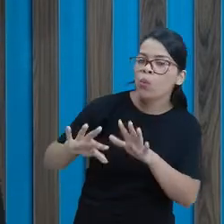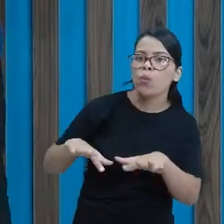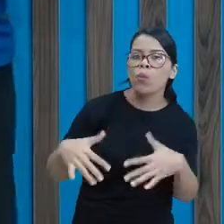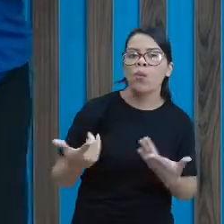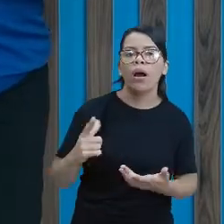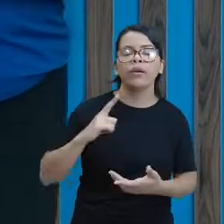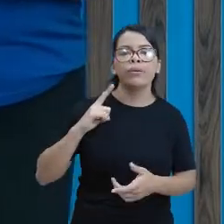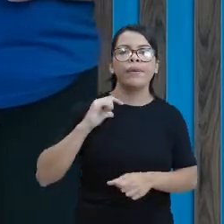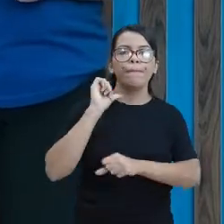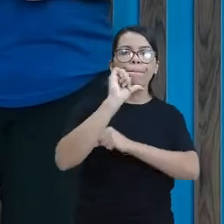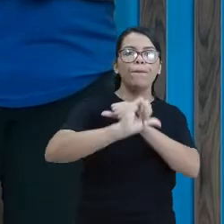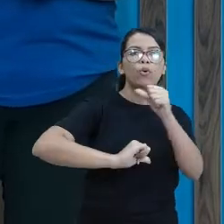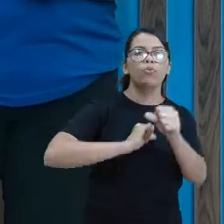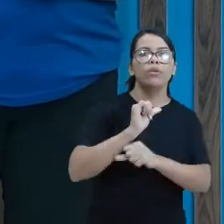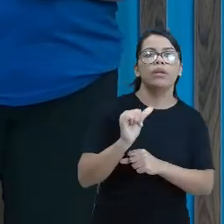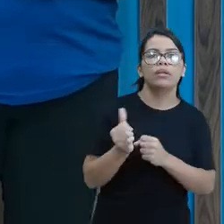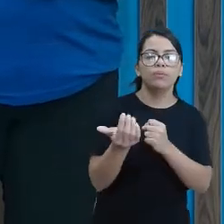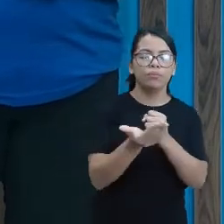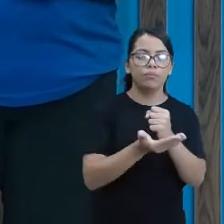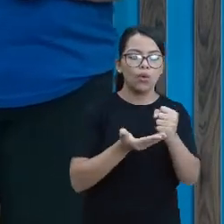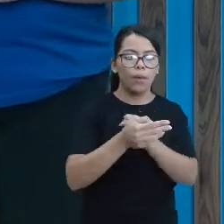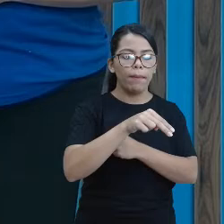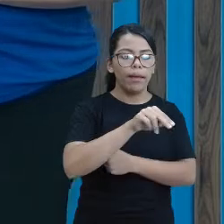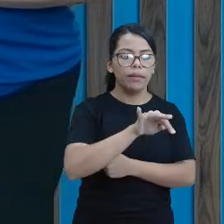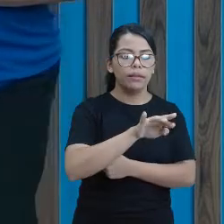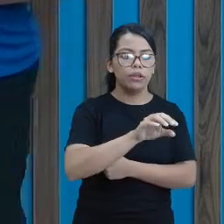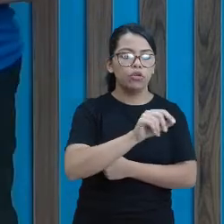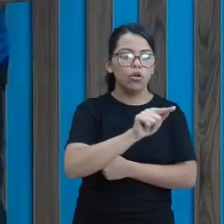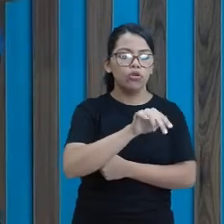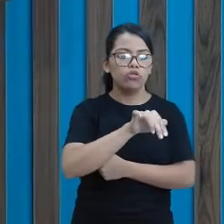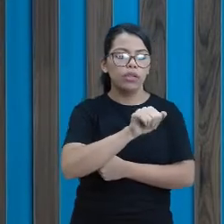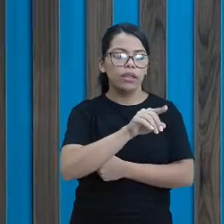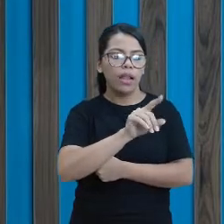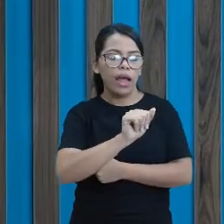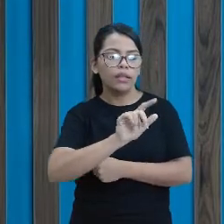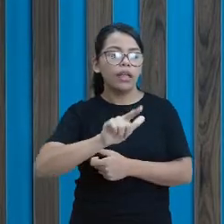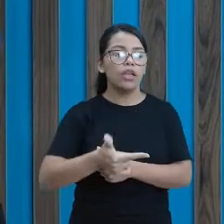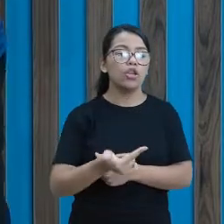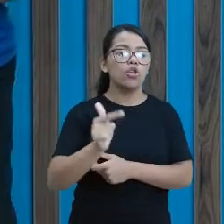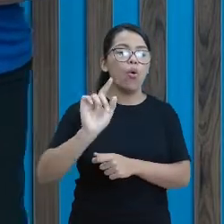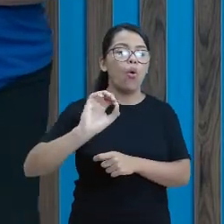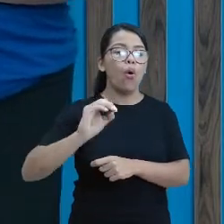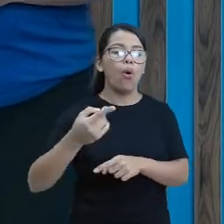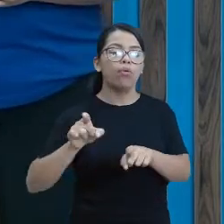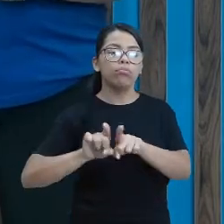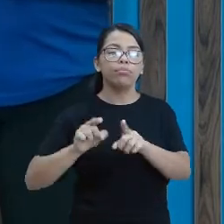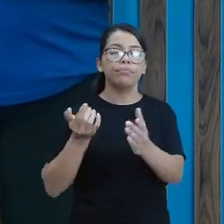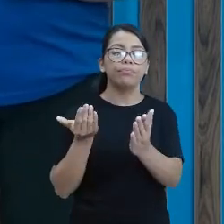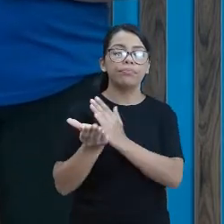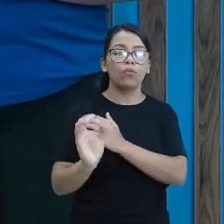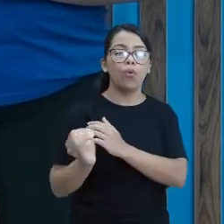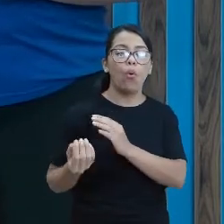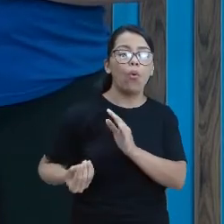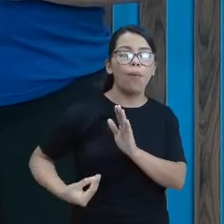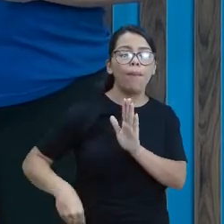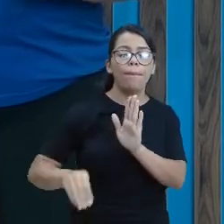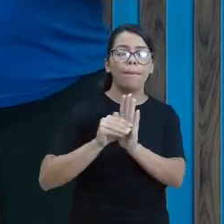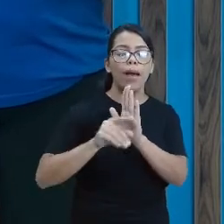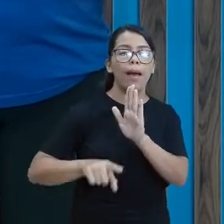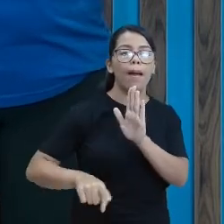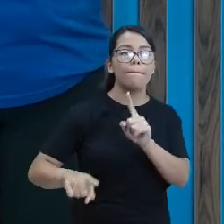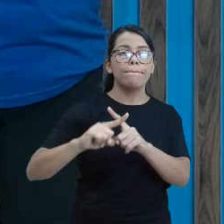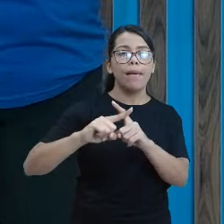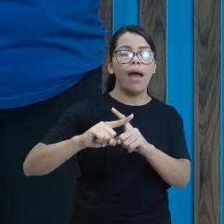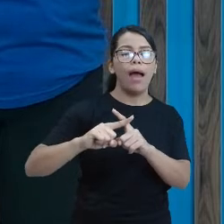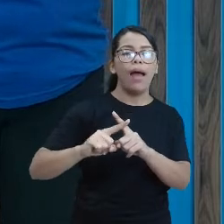base nitrogenada em outra, a gente já viu isso aí, né? Base nitrogenada. Ou perda ou adição, né? De